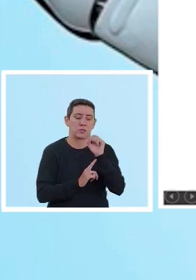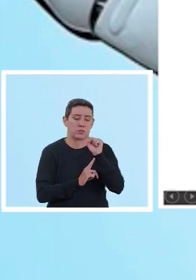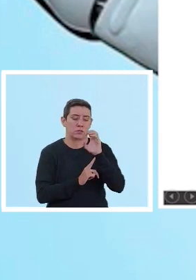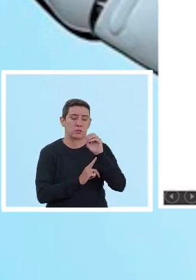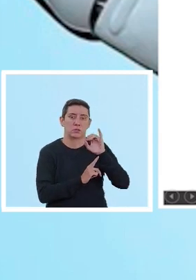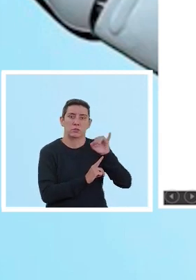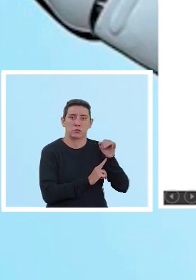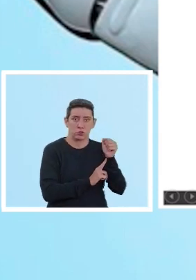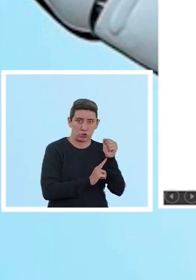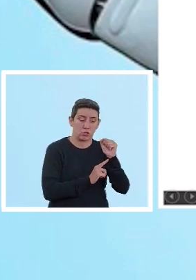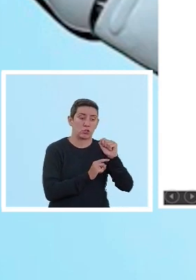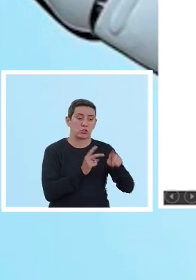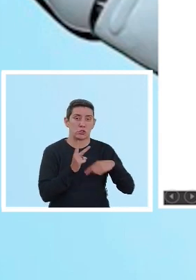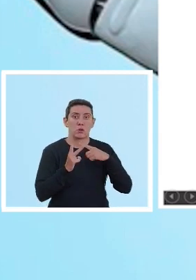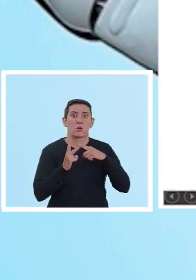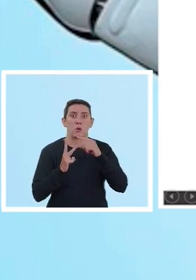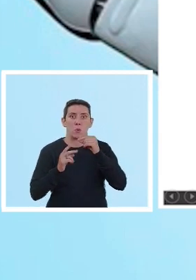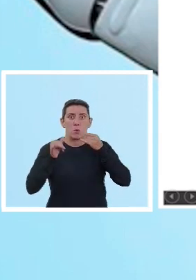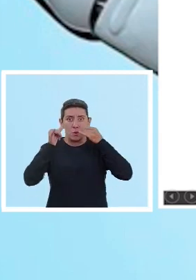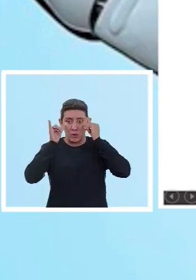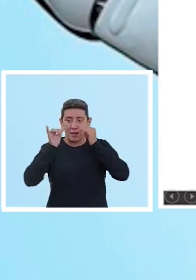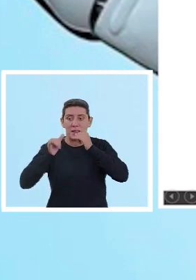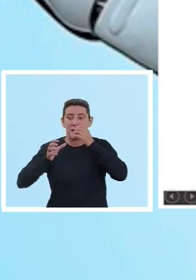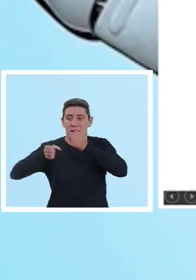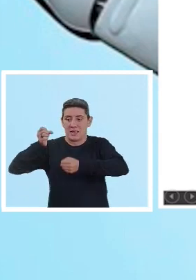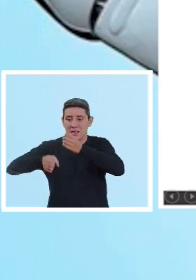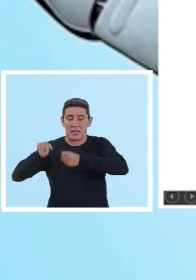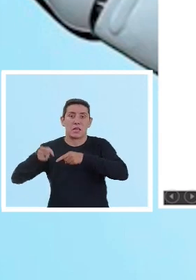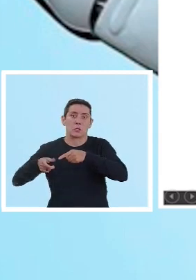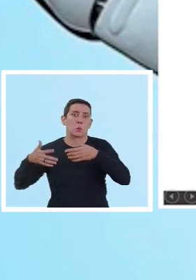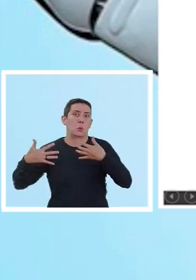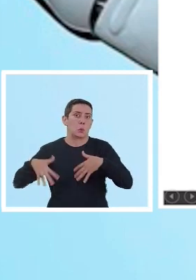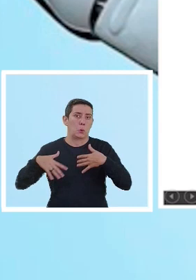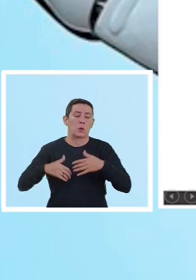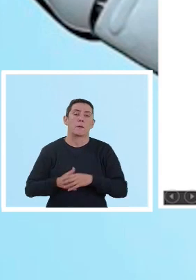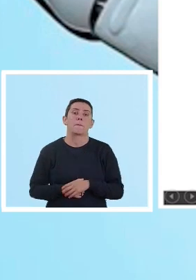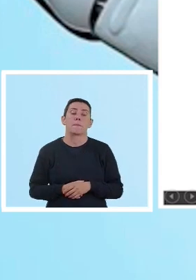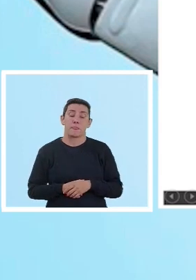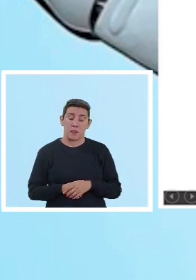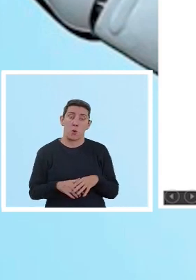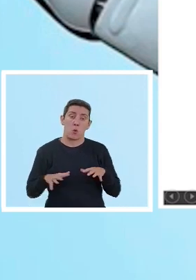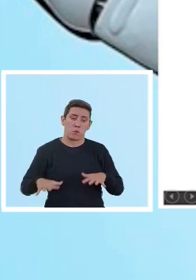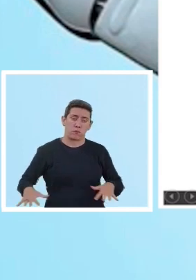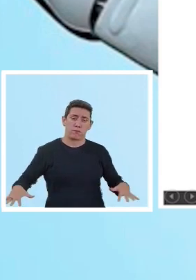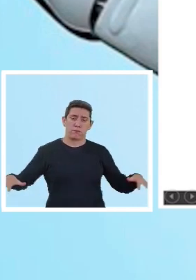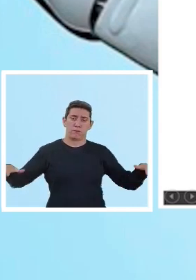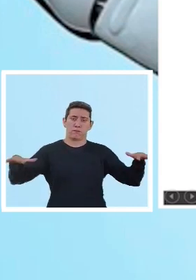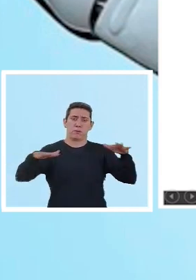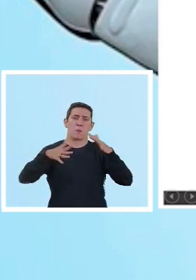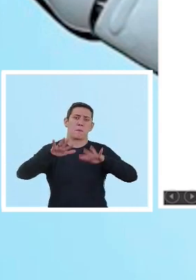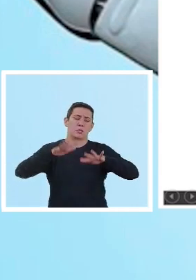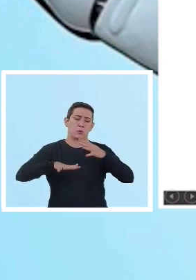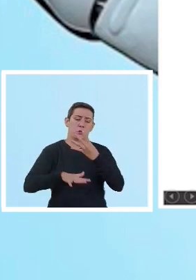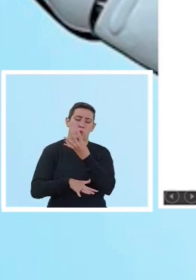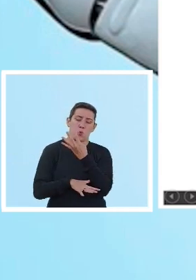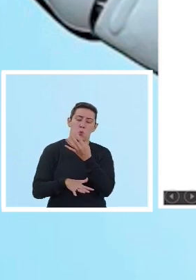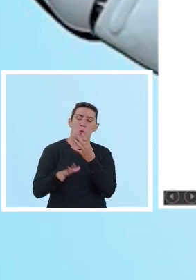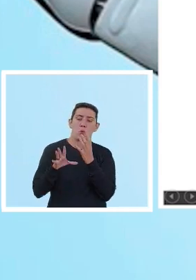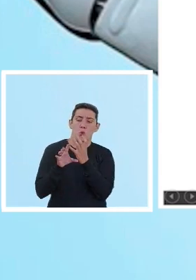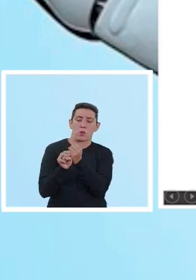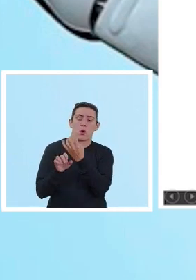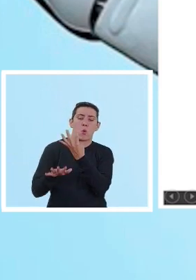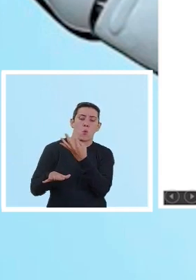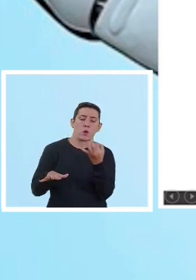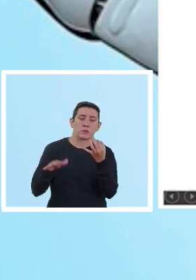bacia leiteira muito forte então é uma fazenda que o criador ele tem cerca de 400 animais e a gente